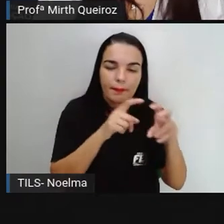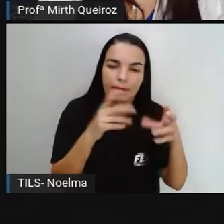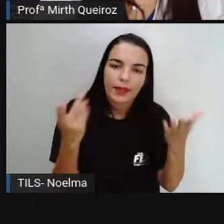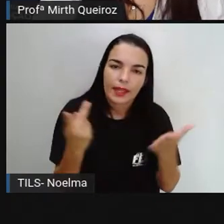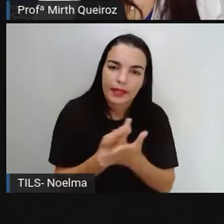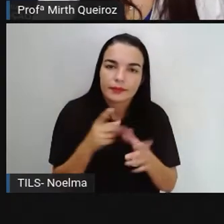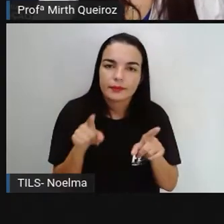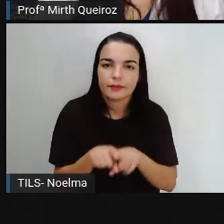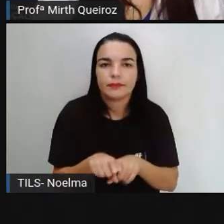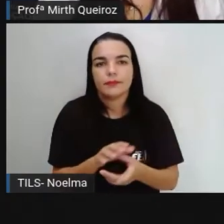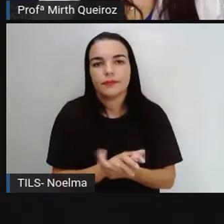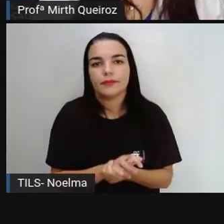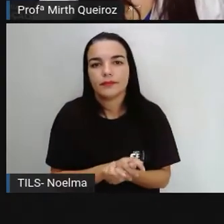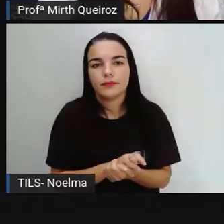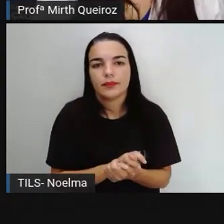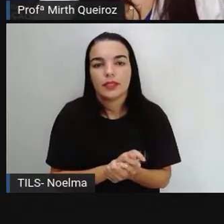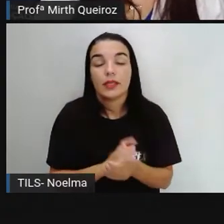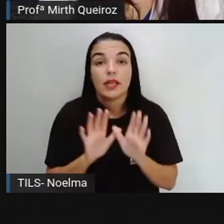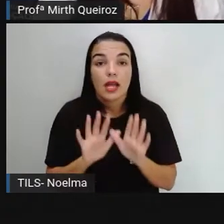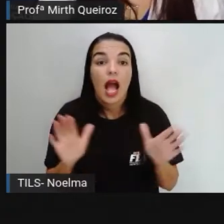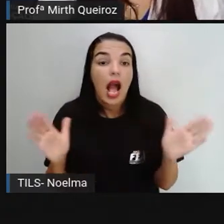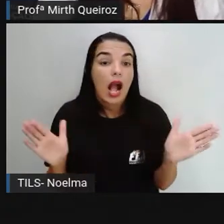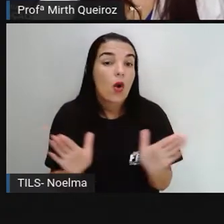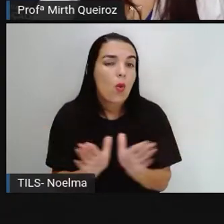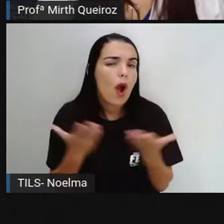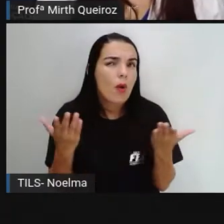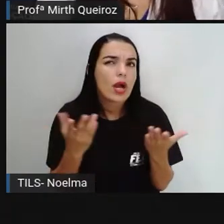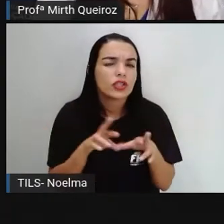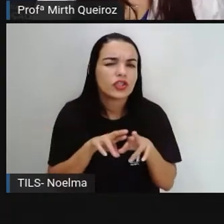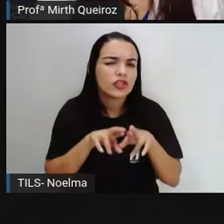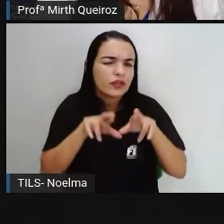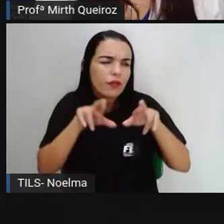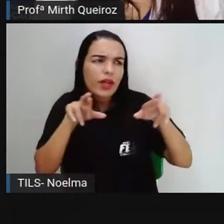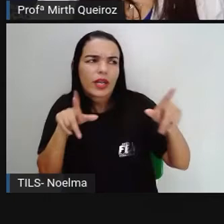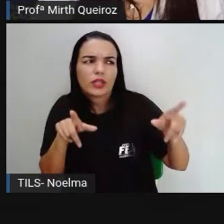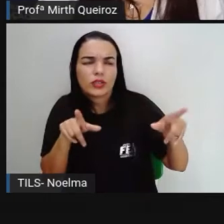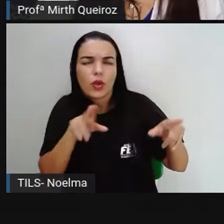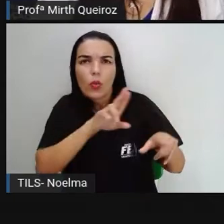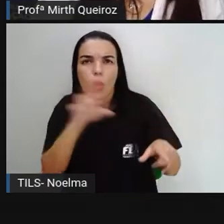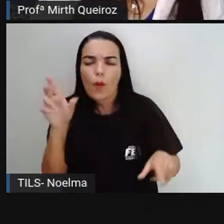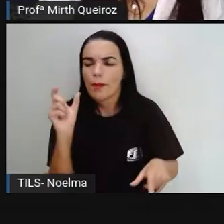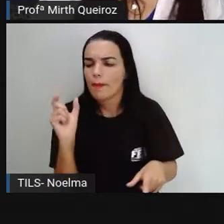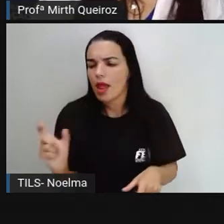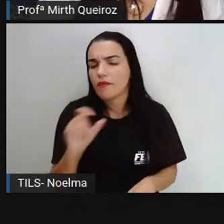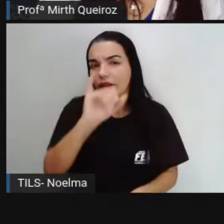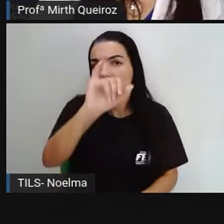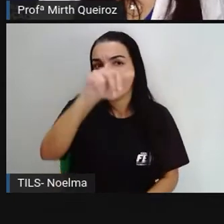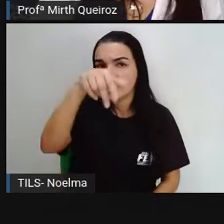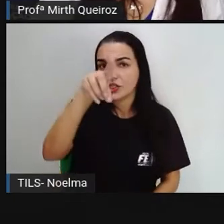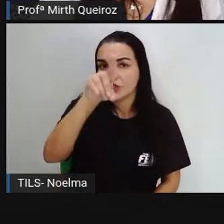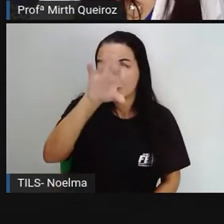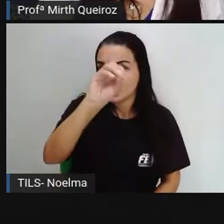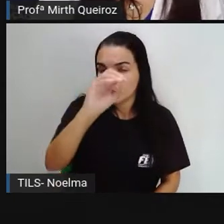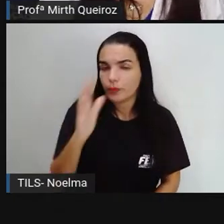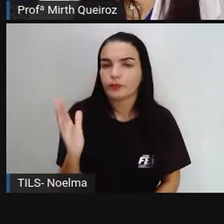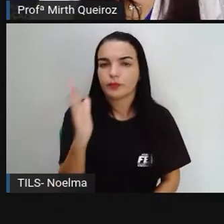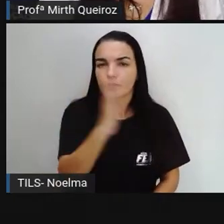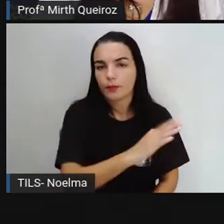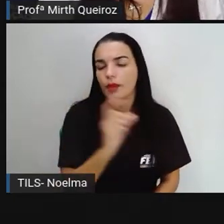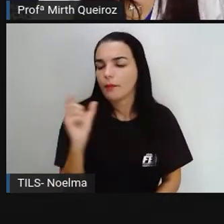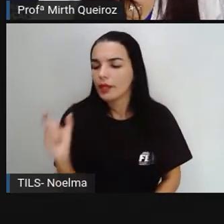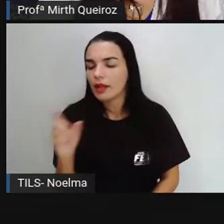desconsiderar a nossa cultura. Mas qual a diferença entre índio e indígena? Índio significa descendente ou morador de uma